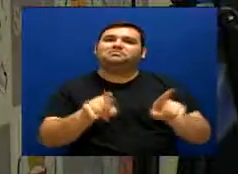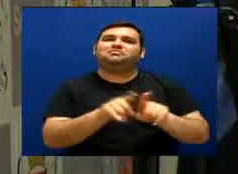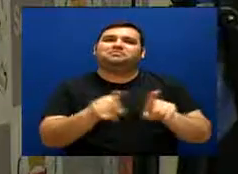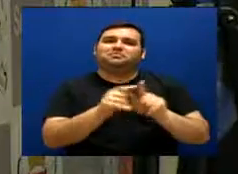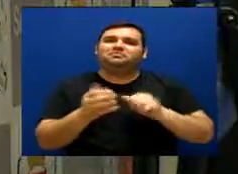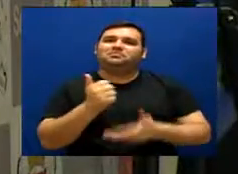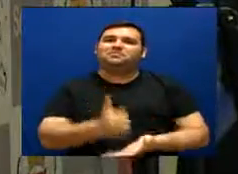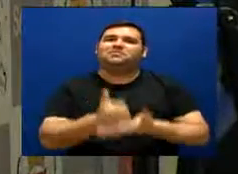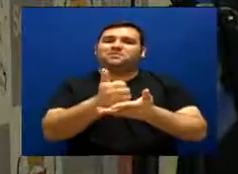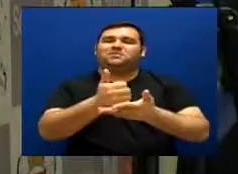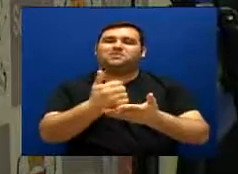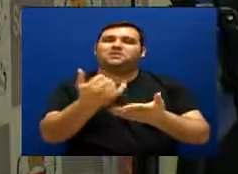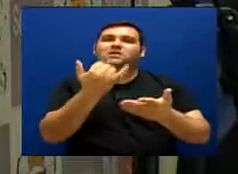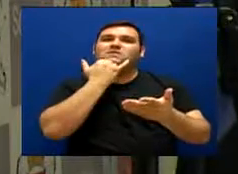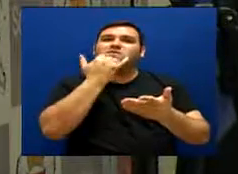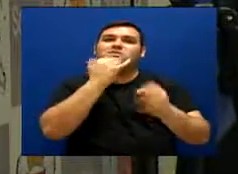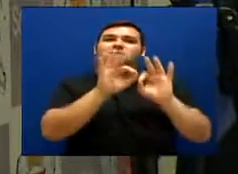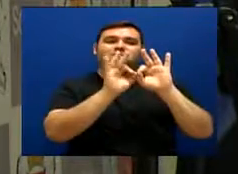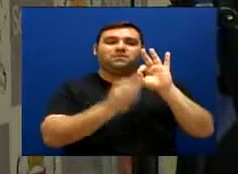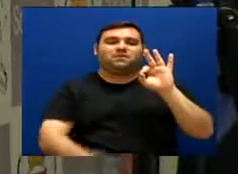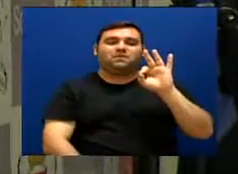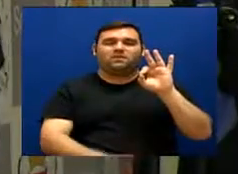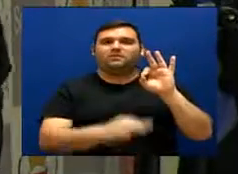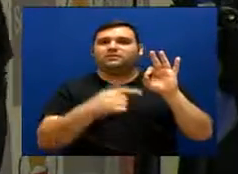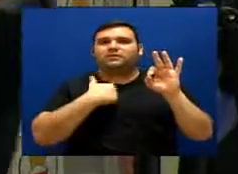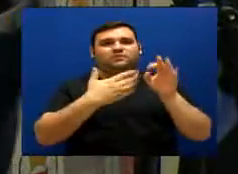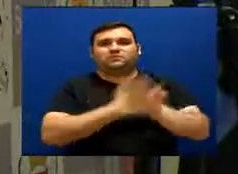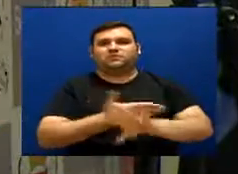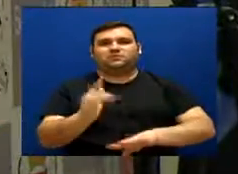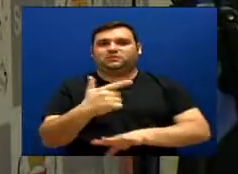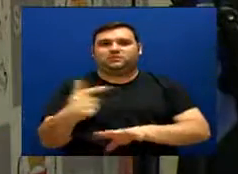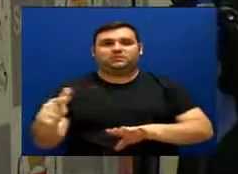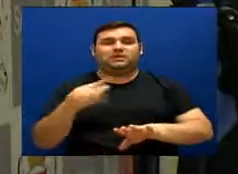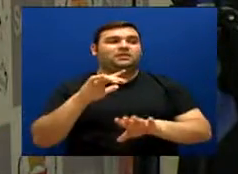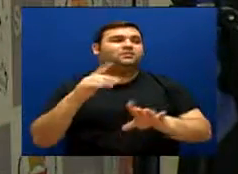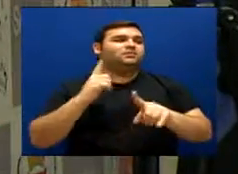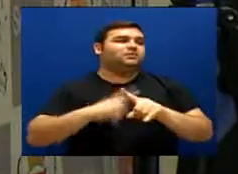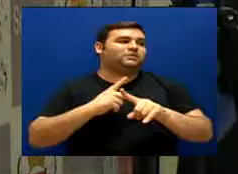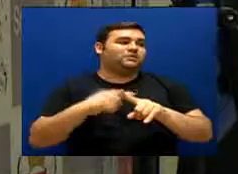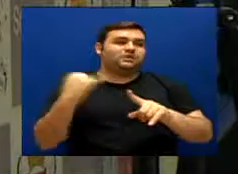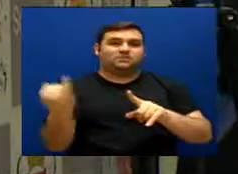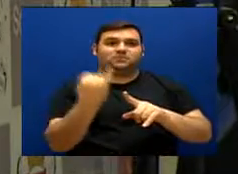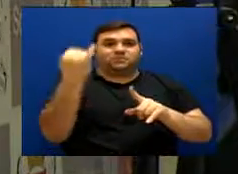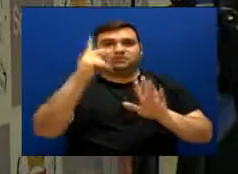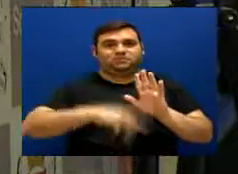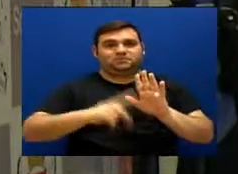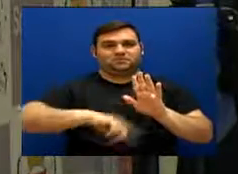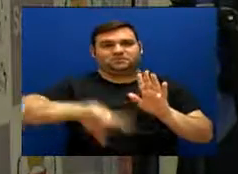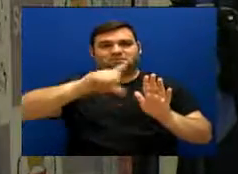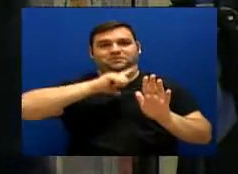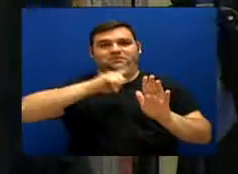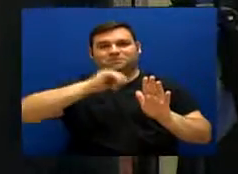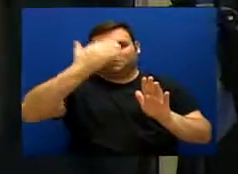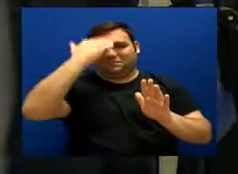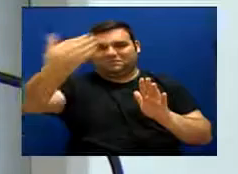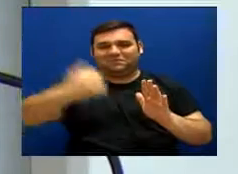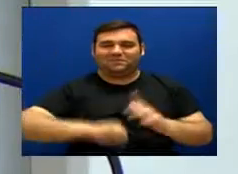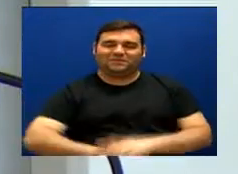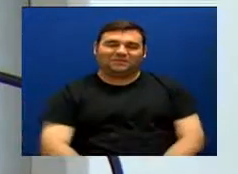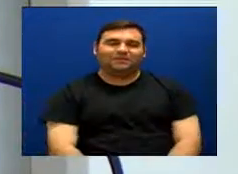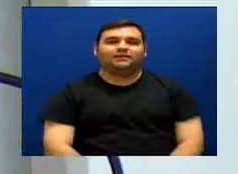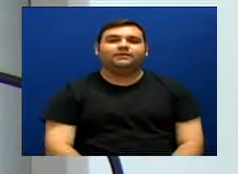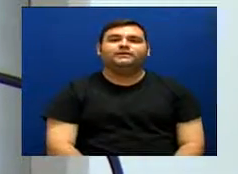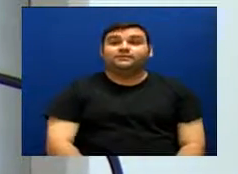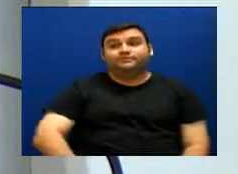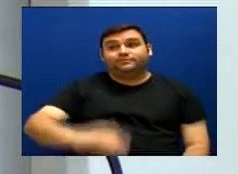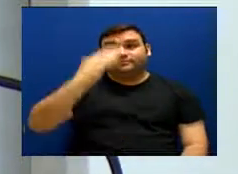voto. Parabéns e me desculpe por me estender, não é usual me estender assim, diante da relevância do projeto de Vossa Excelência. Muito obrigado. Obrigada,